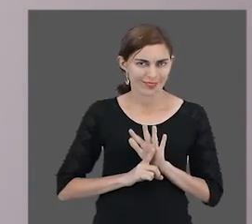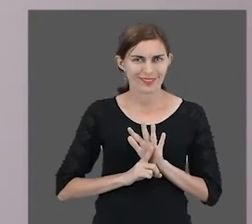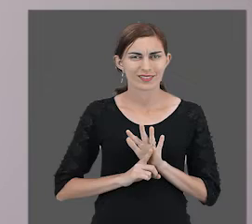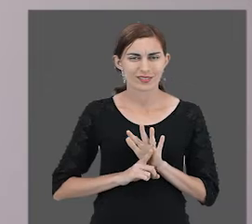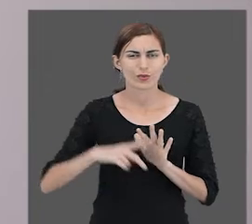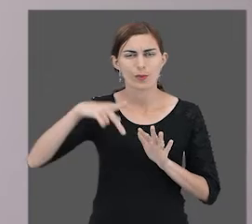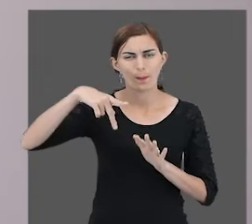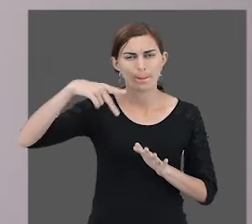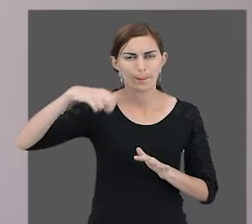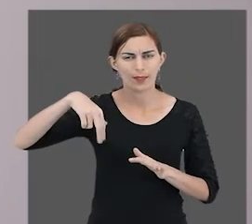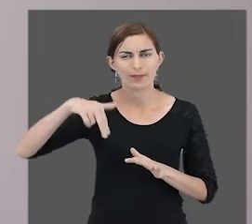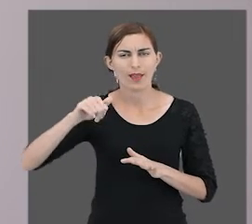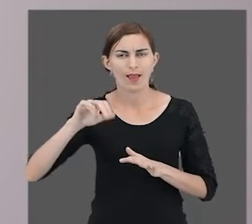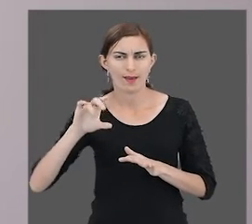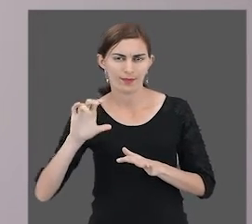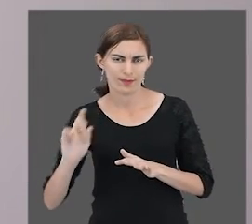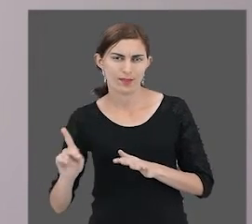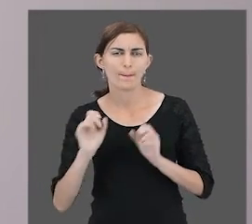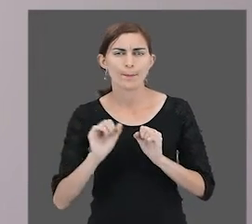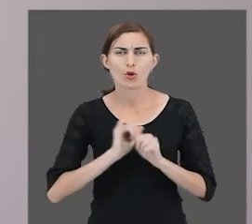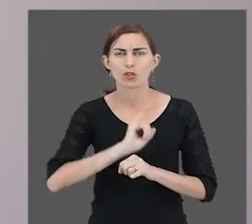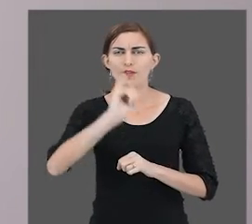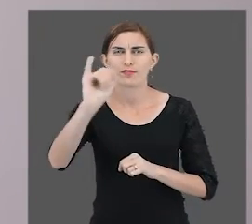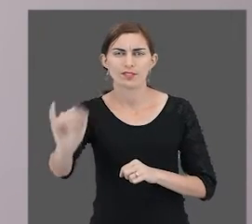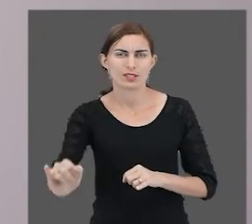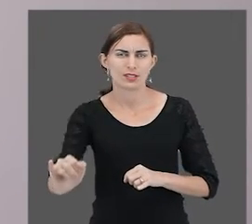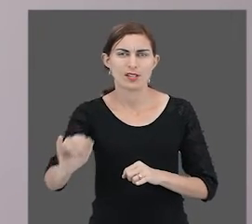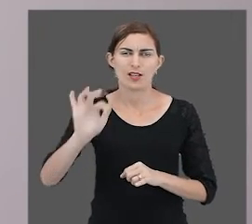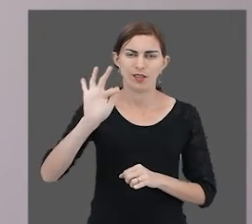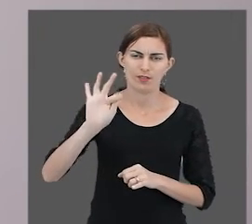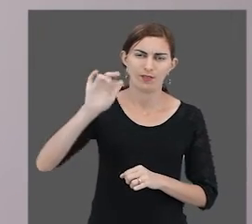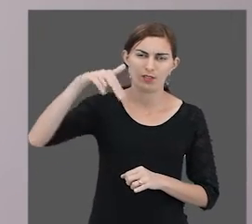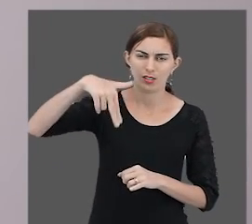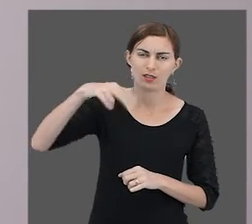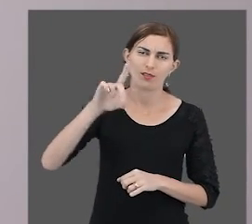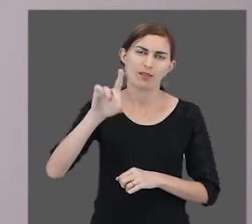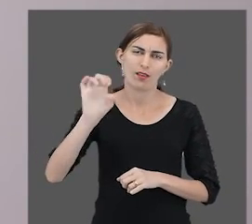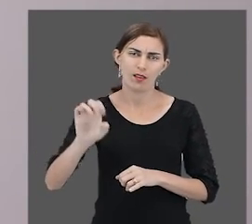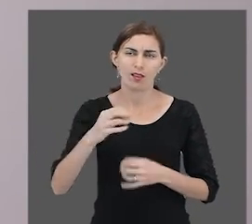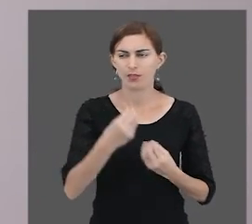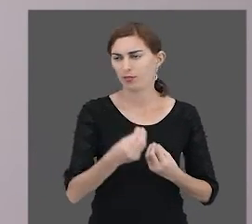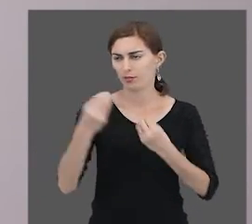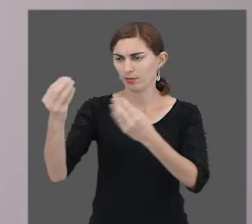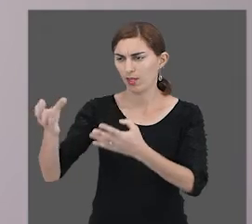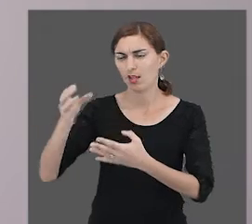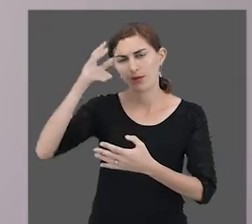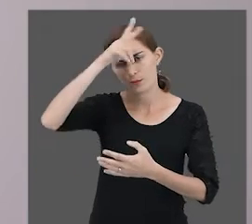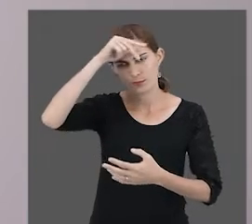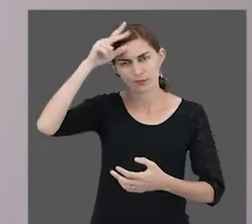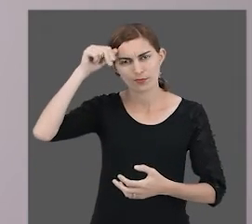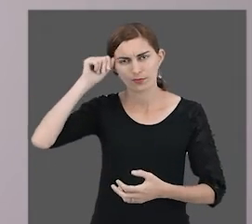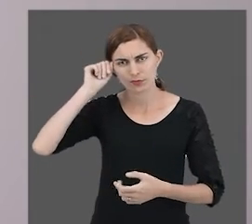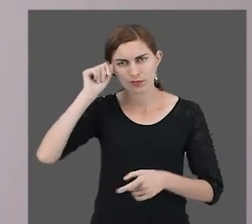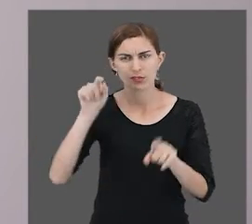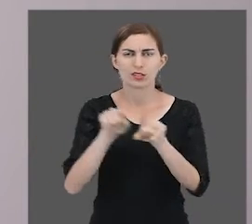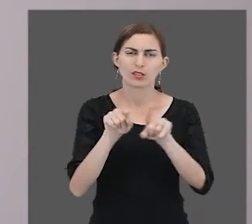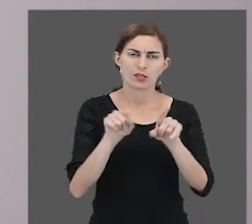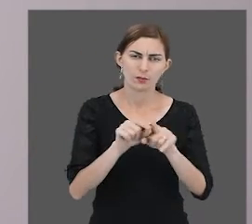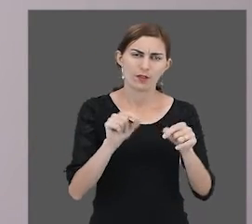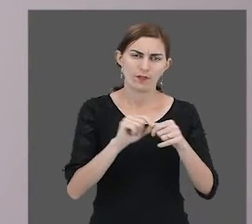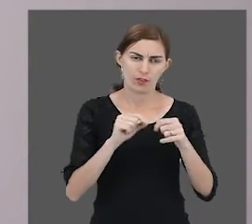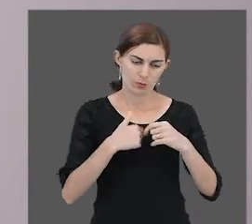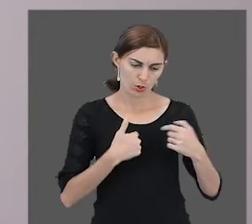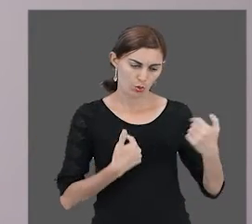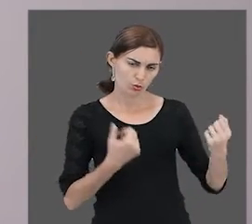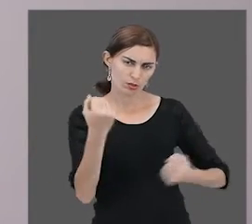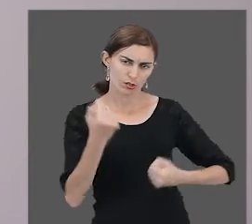recurso do PENAT, eu posso informar o FNDE que encaminhe diretamente esse recurso para o município e o município vai fazer ao mesmo tempo o